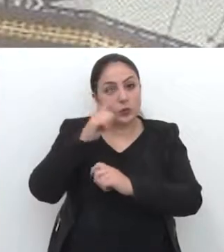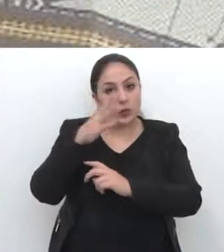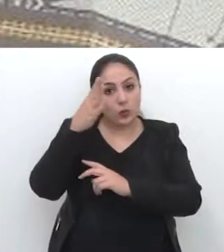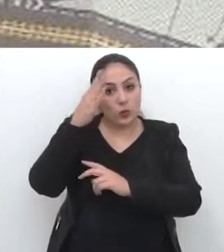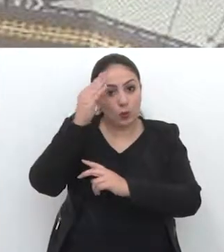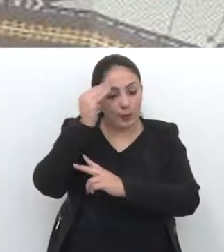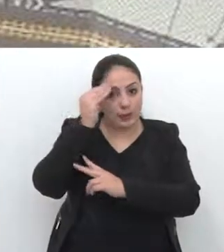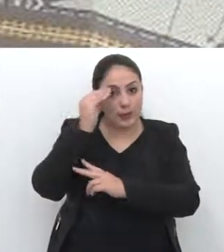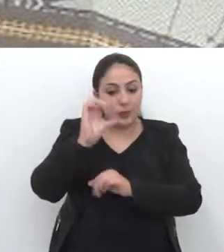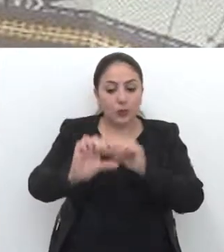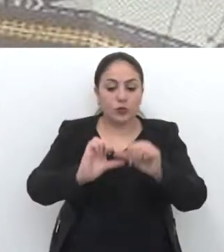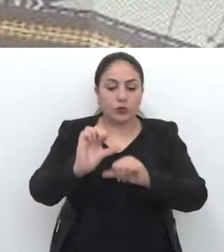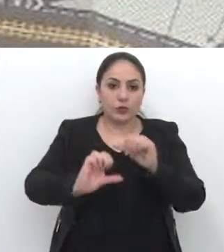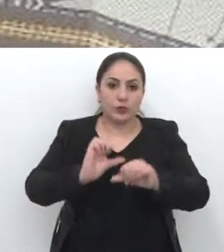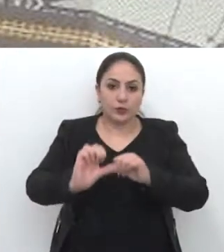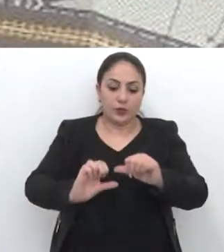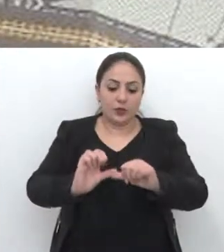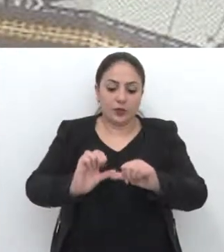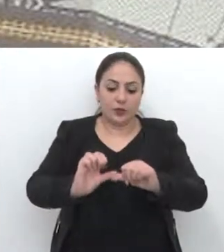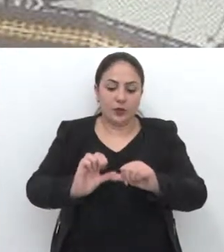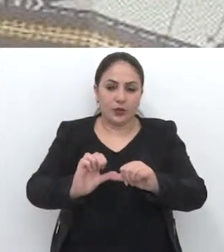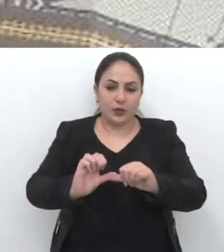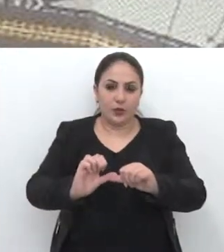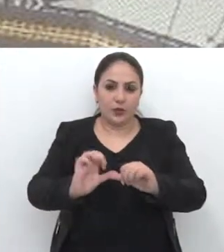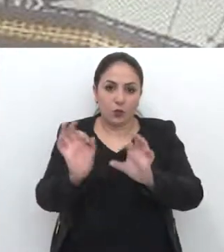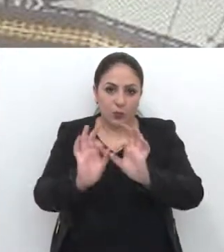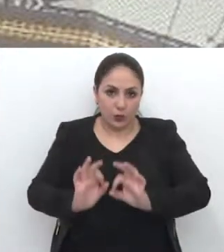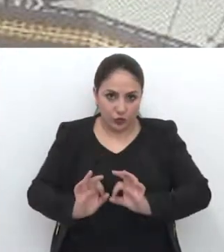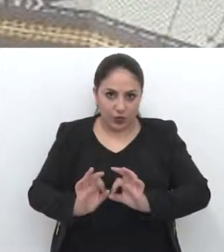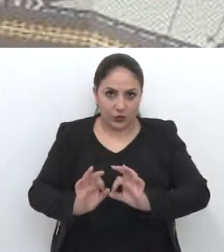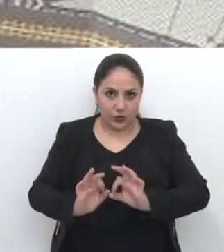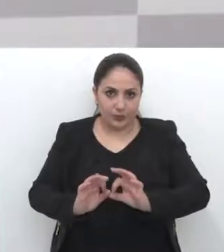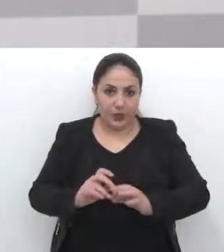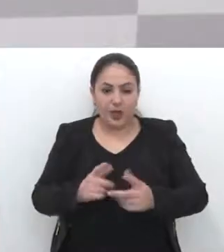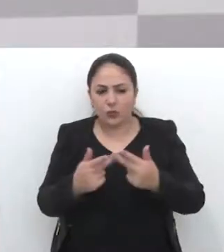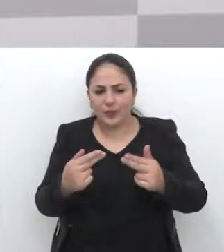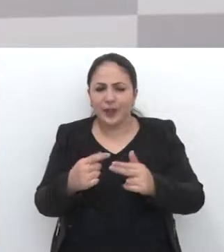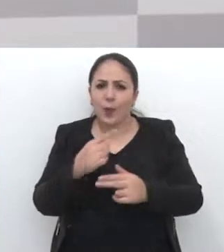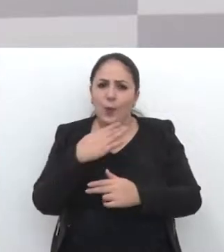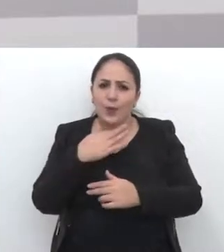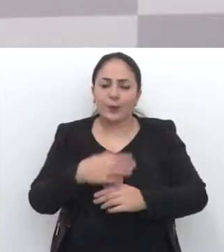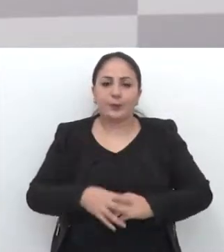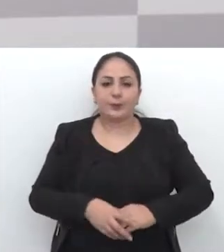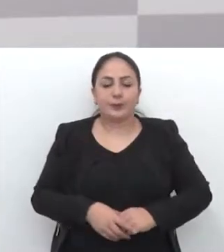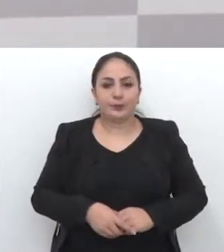público entenda e modifique os pontos negativos do projeto. O que a gente quer